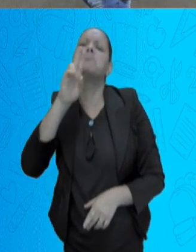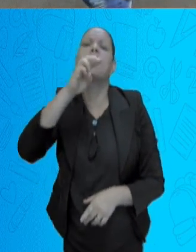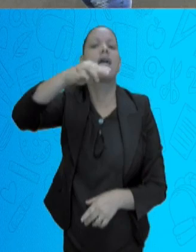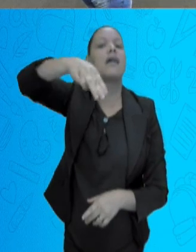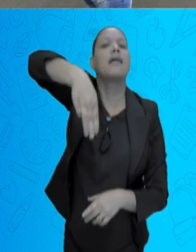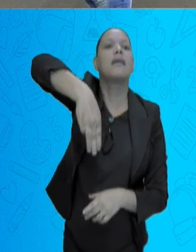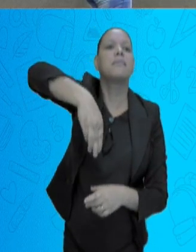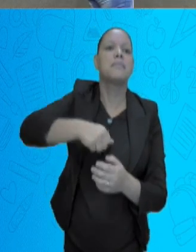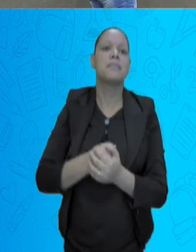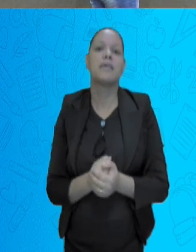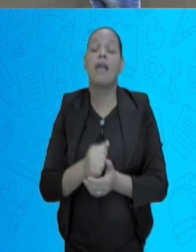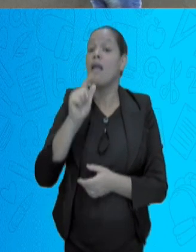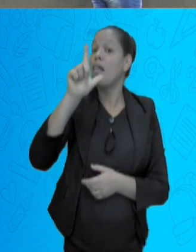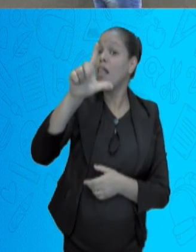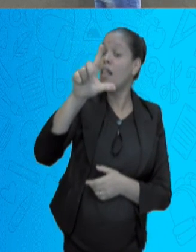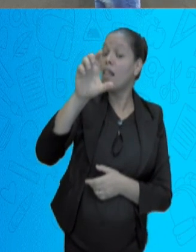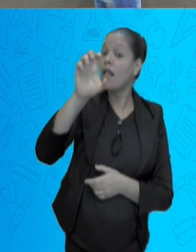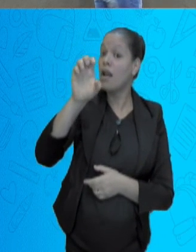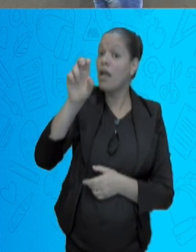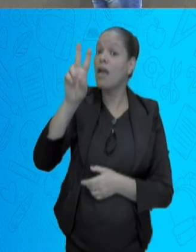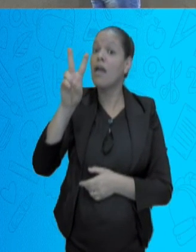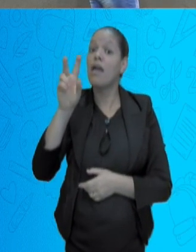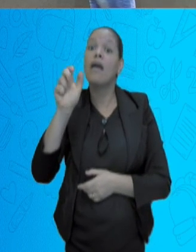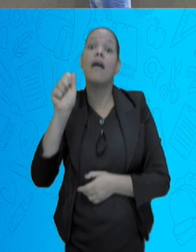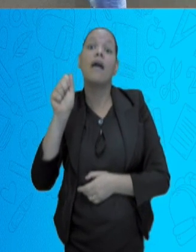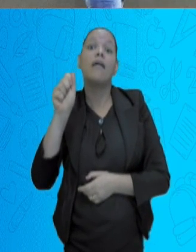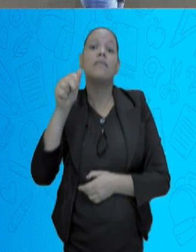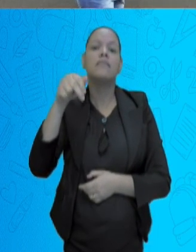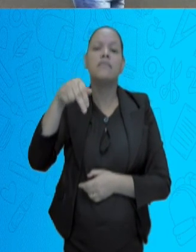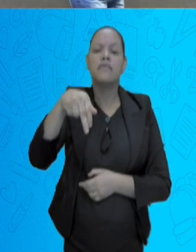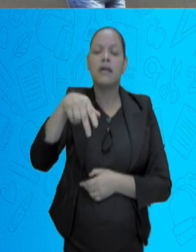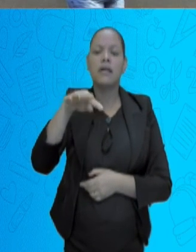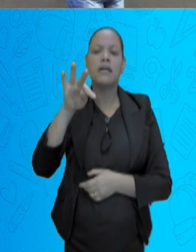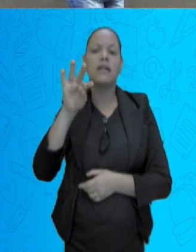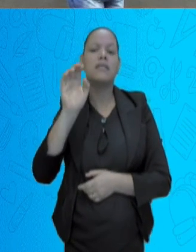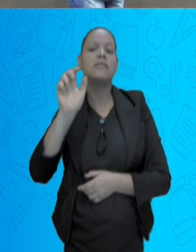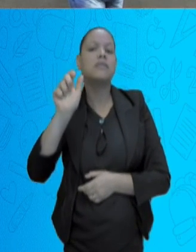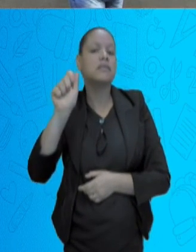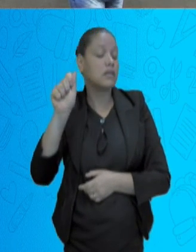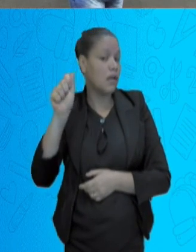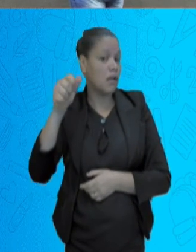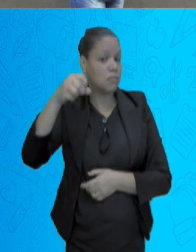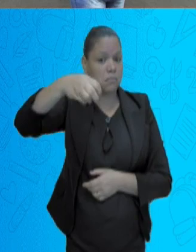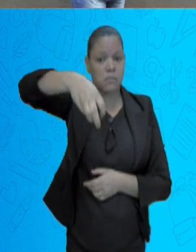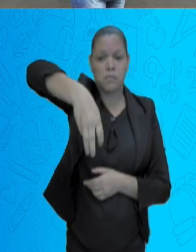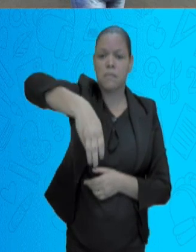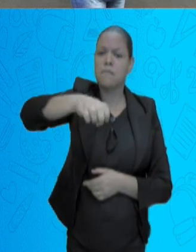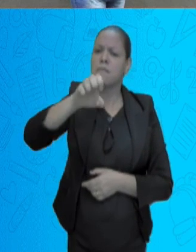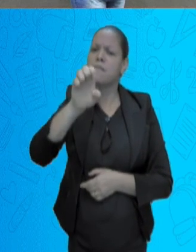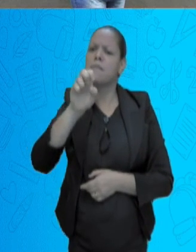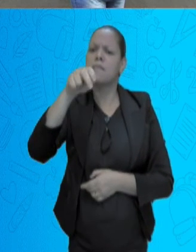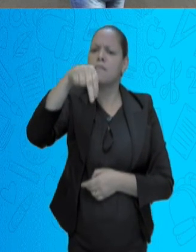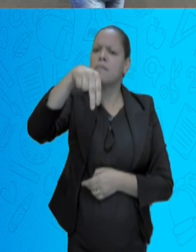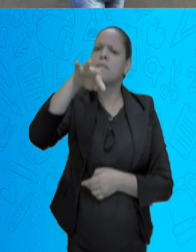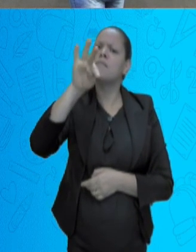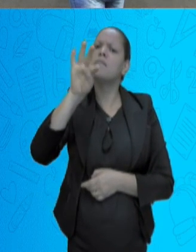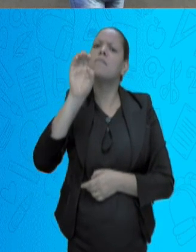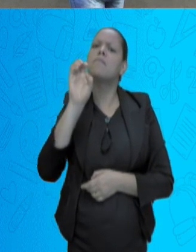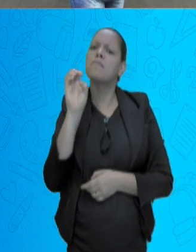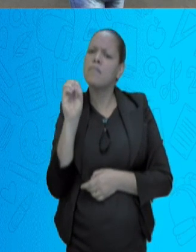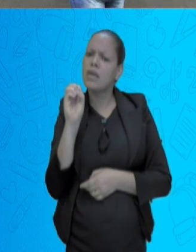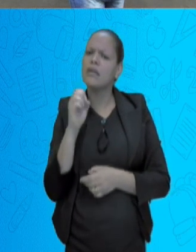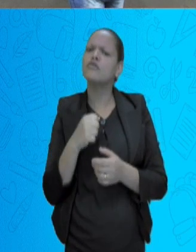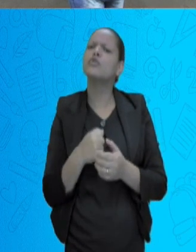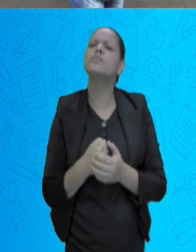Levantamento. Levantamento, eu tenho que analisar. Eu só posso usar M antes de P